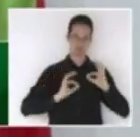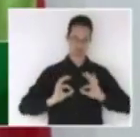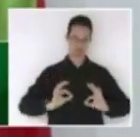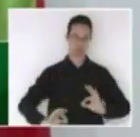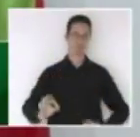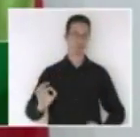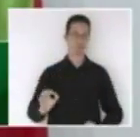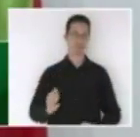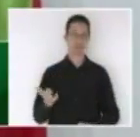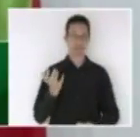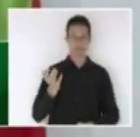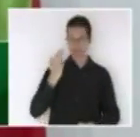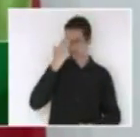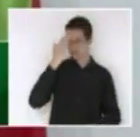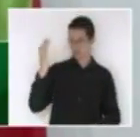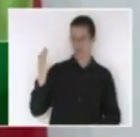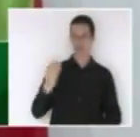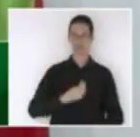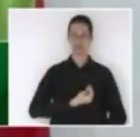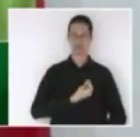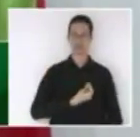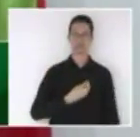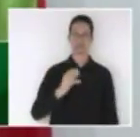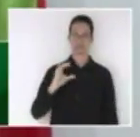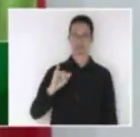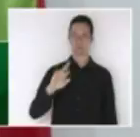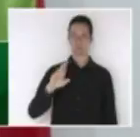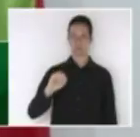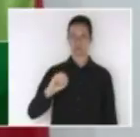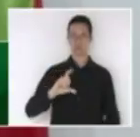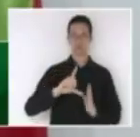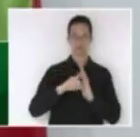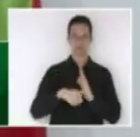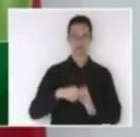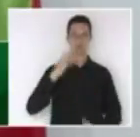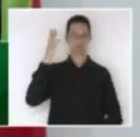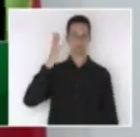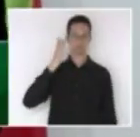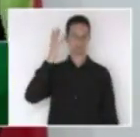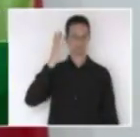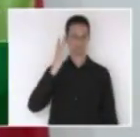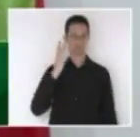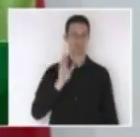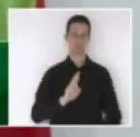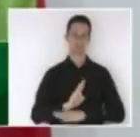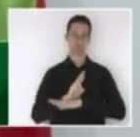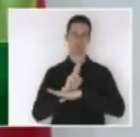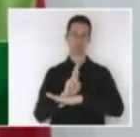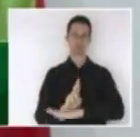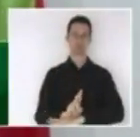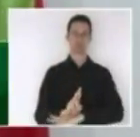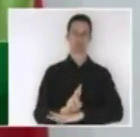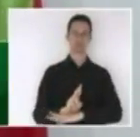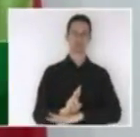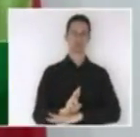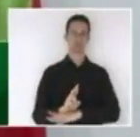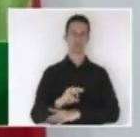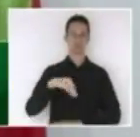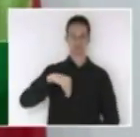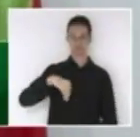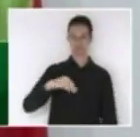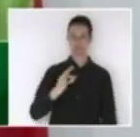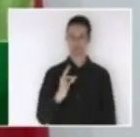agradecer a presença do Ciro Harger, que vai falar logo após, representando o MTG